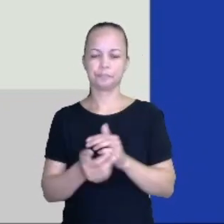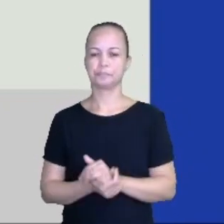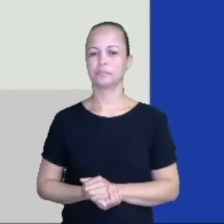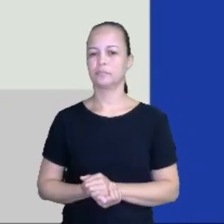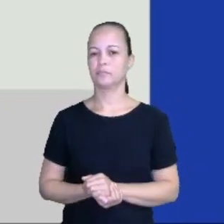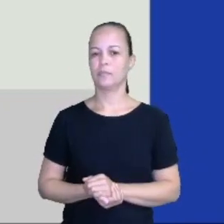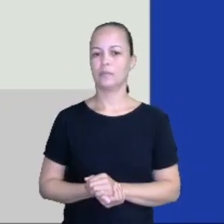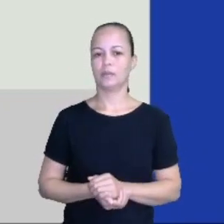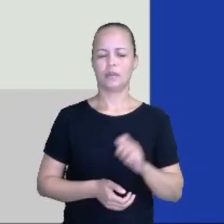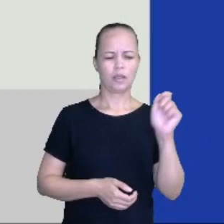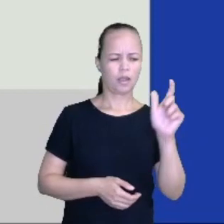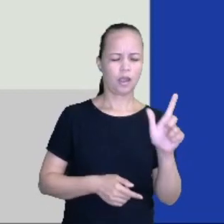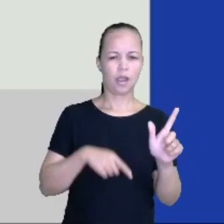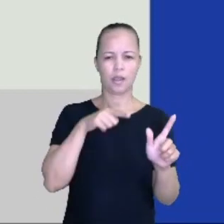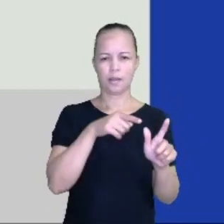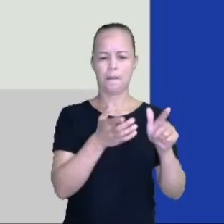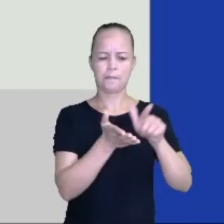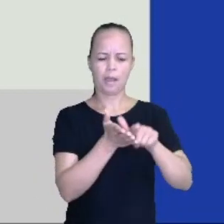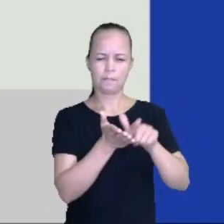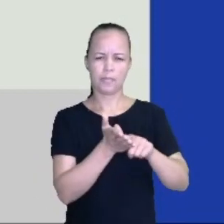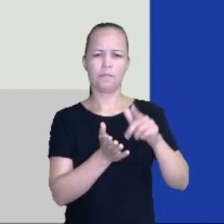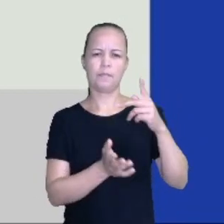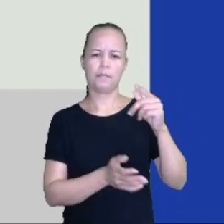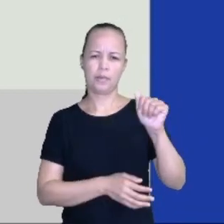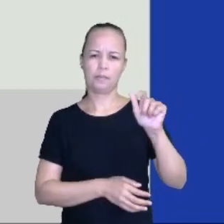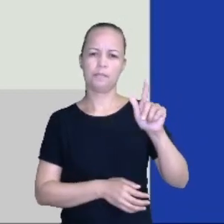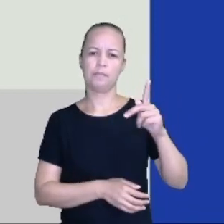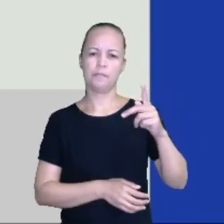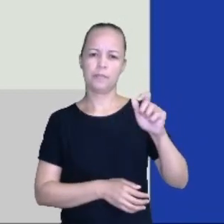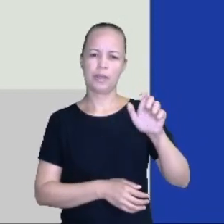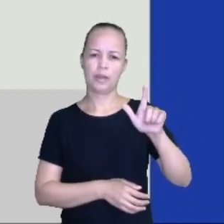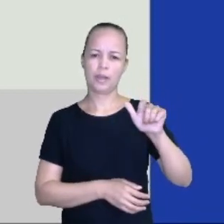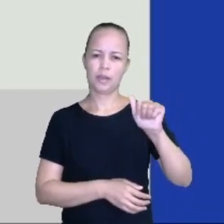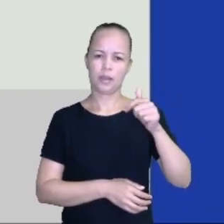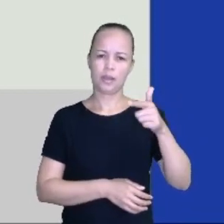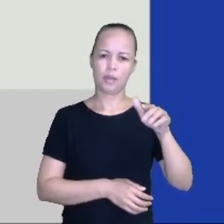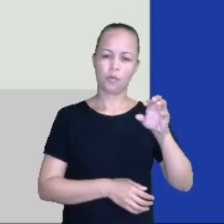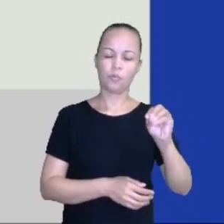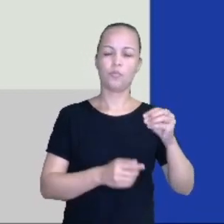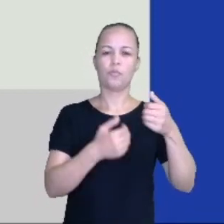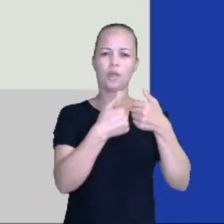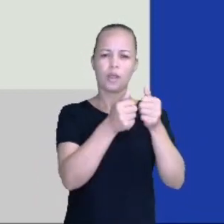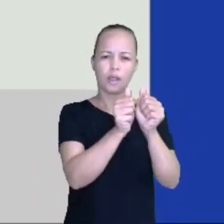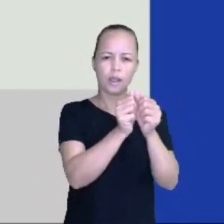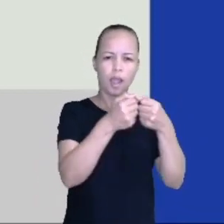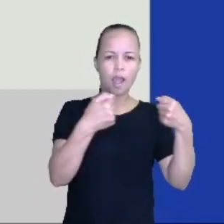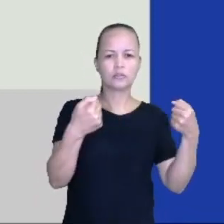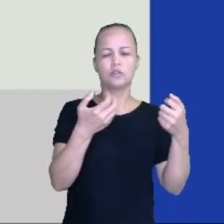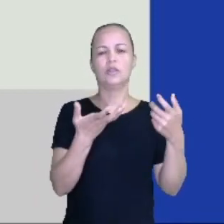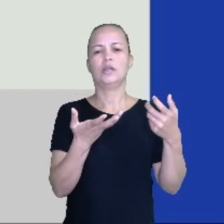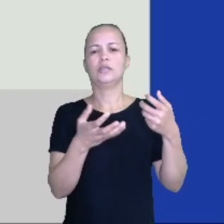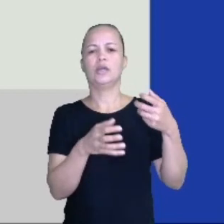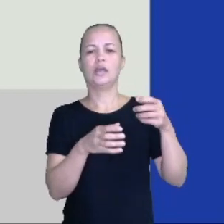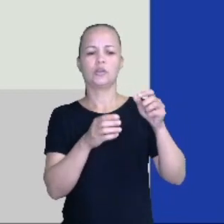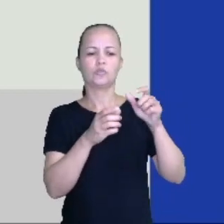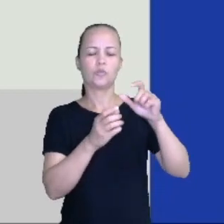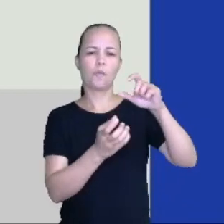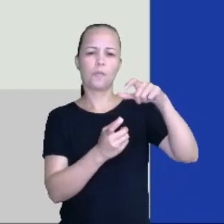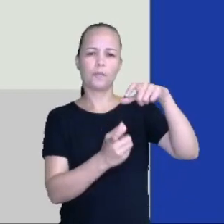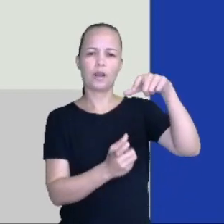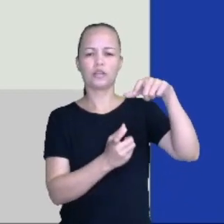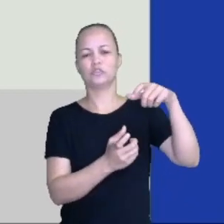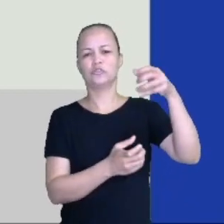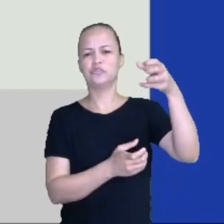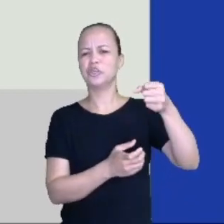lixeirinha azul, o que é que leva dentro dela? Papel, papelão, cartolina, aquelas embalagens de leite de